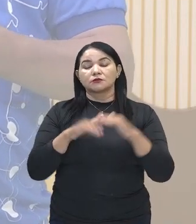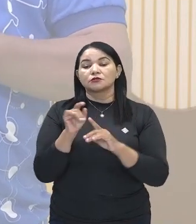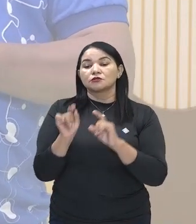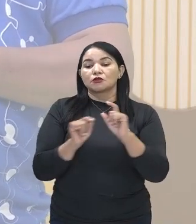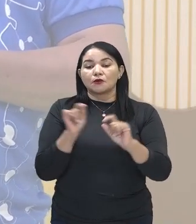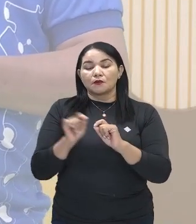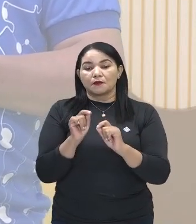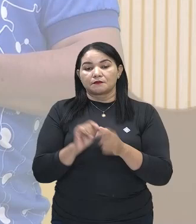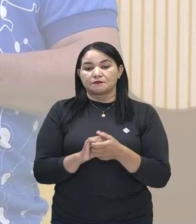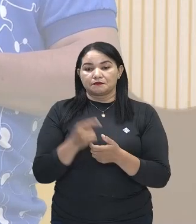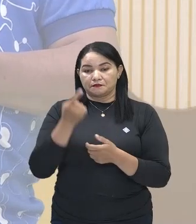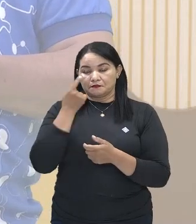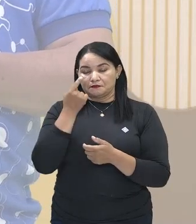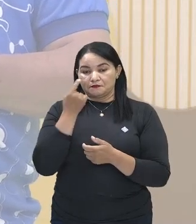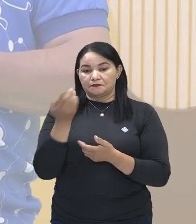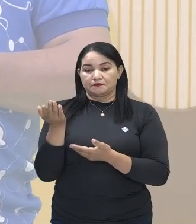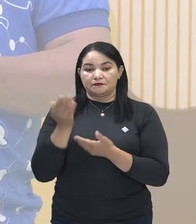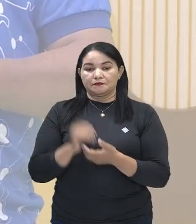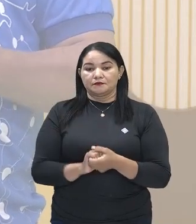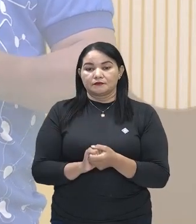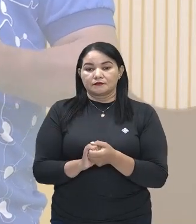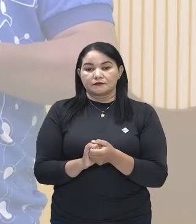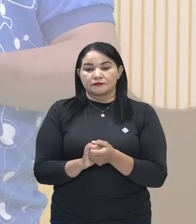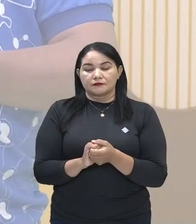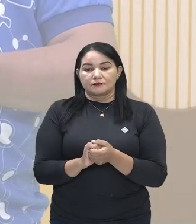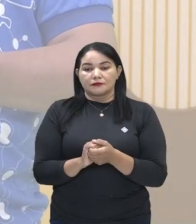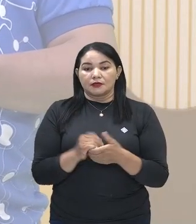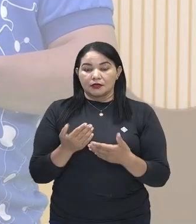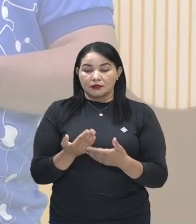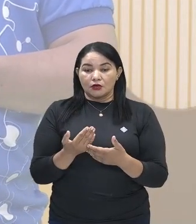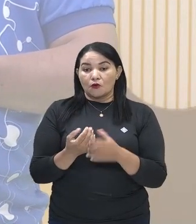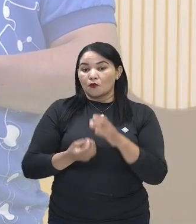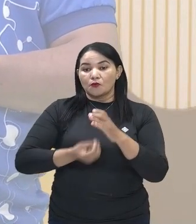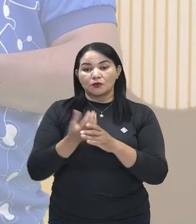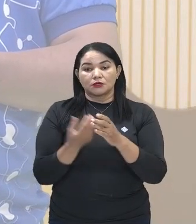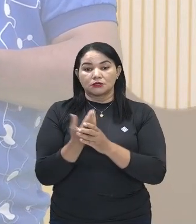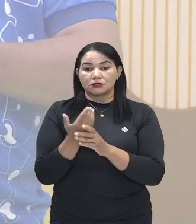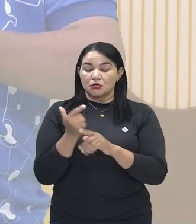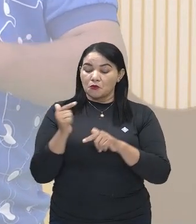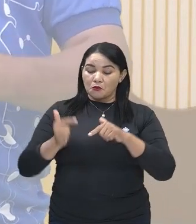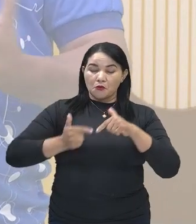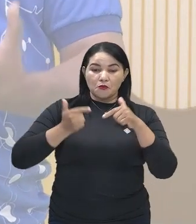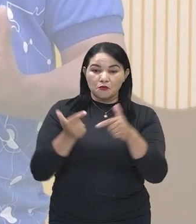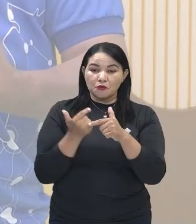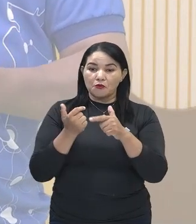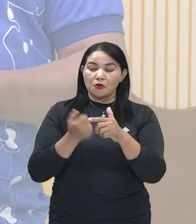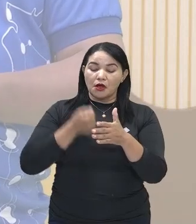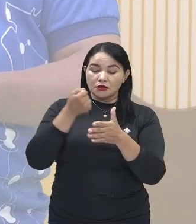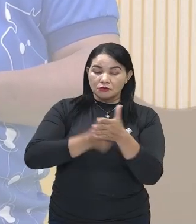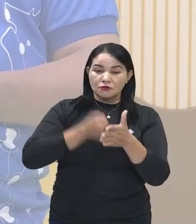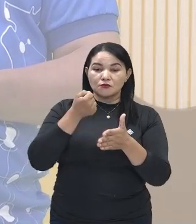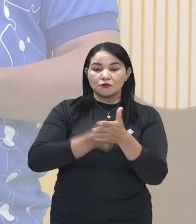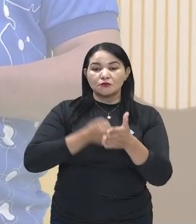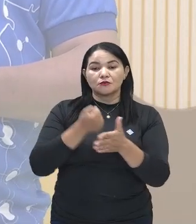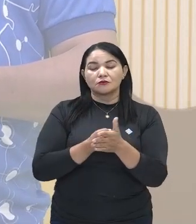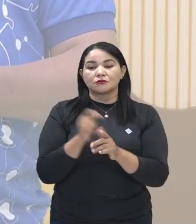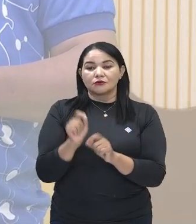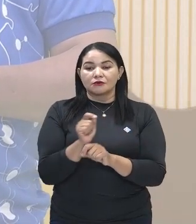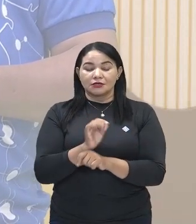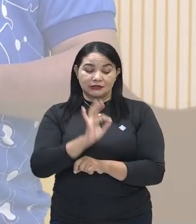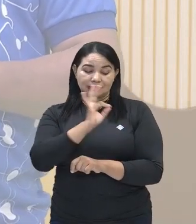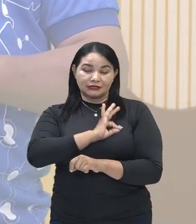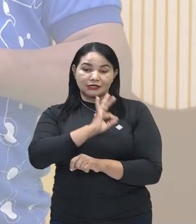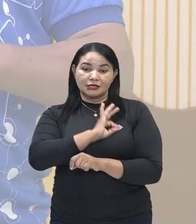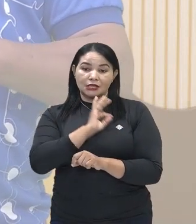Então, vamos ver aí, ó. Eles nascem dessas lutas dos trabalhadores. Pelo salário digno, por exemplo. Não pense que